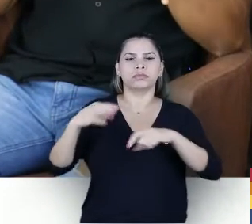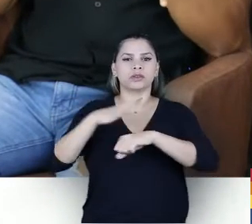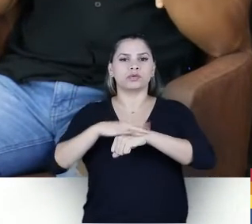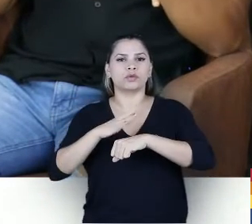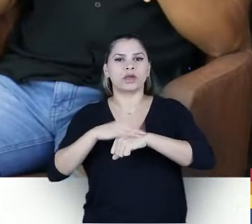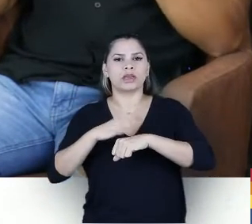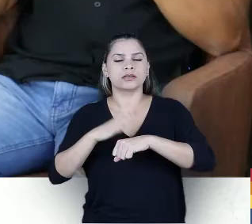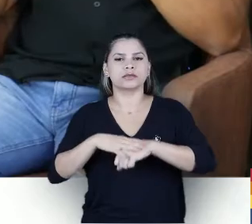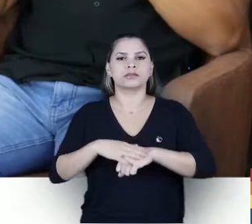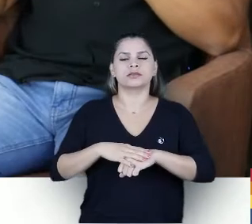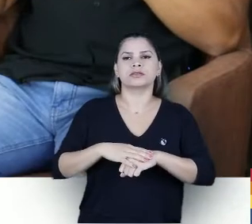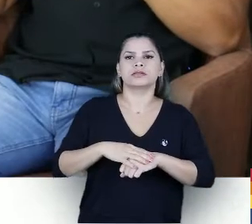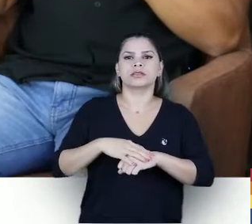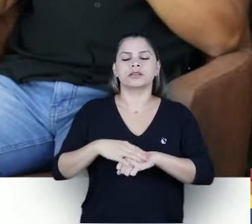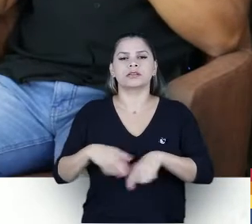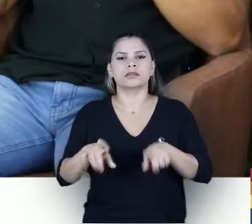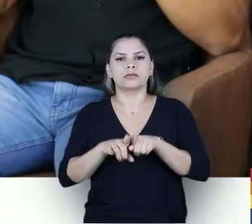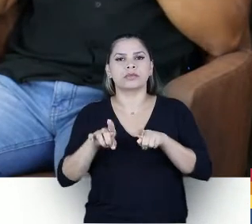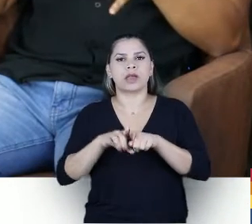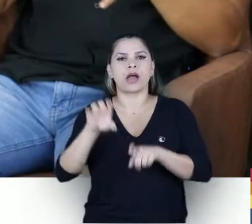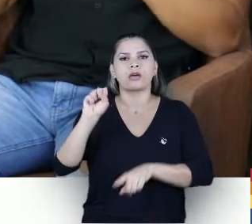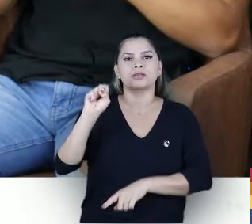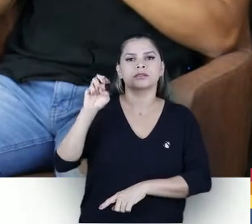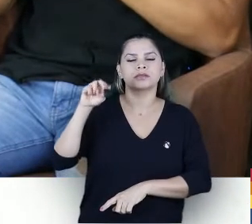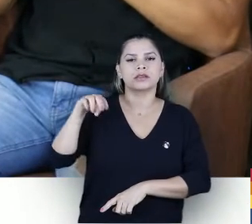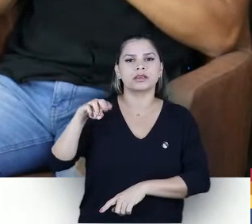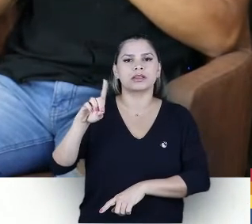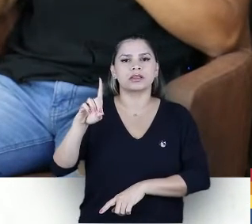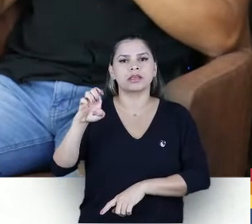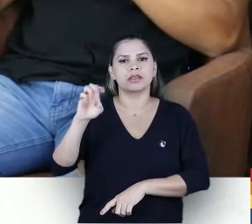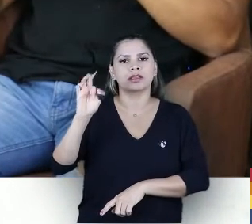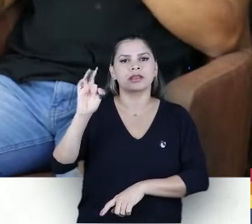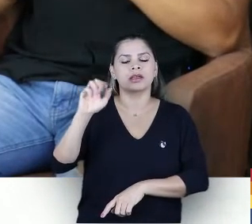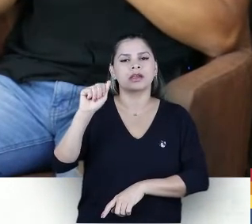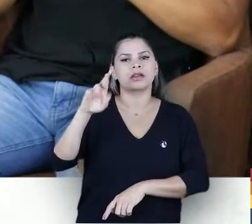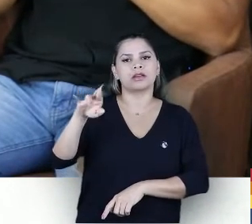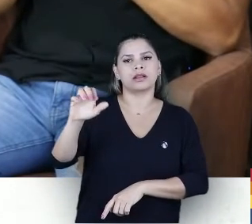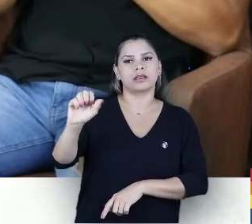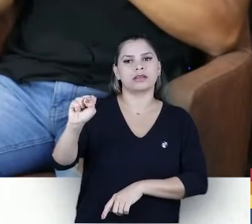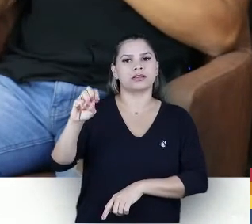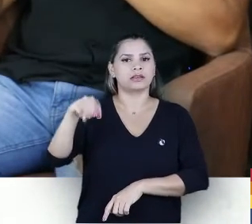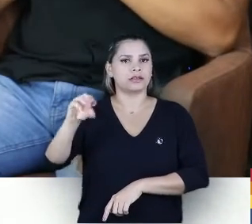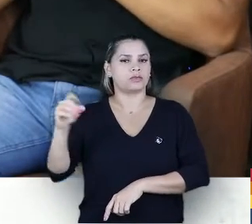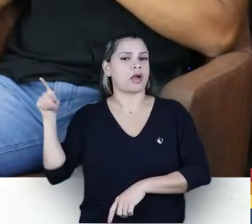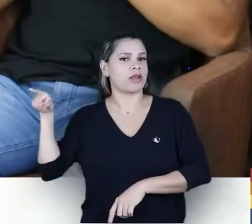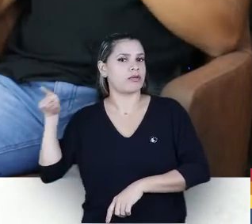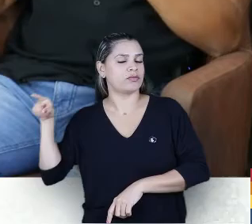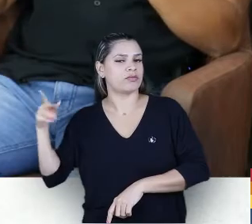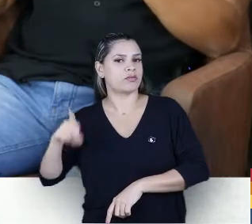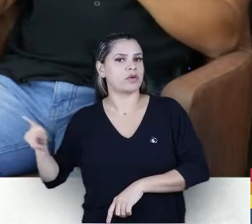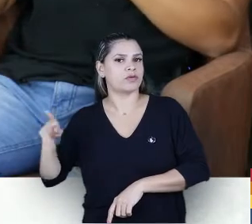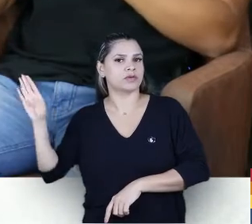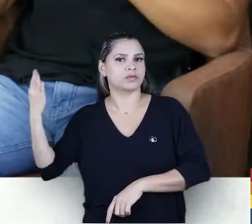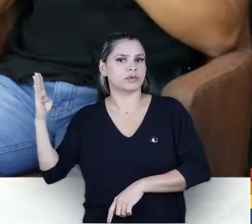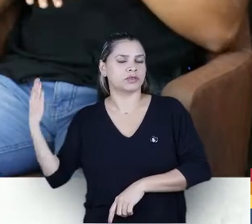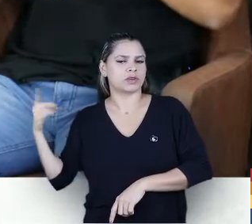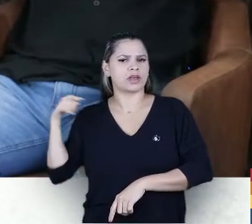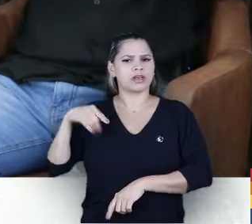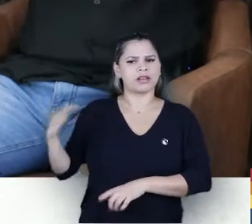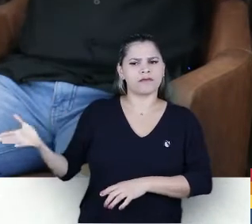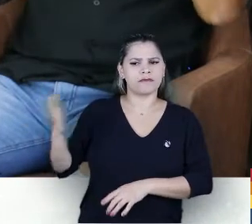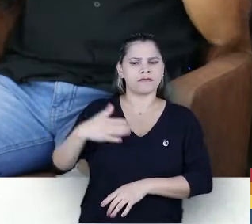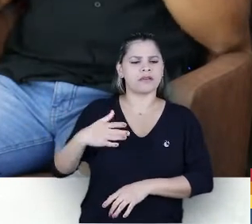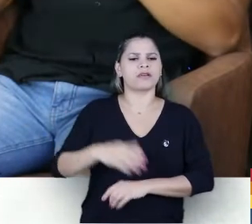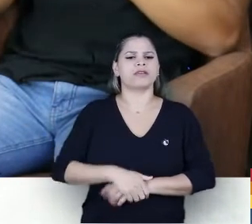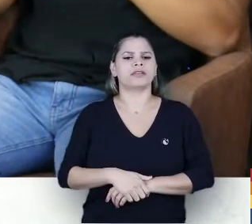né, no combate e na prevenção e no tratamento de doença do sedentarismo, né? Então o professor de biologia ele veio e fez toda